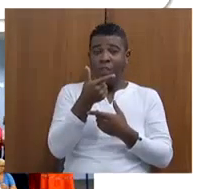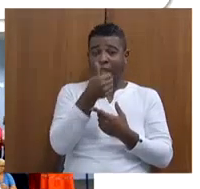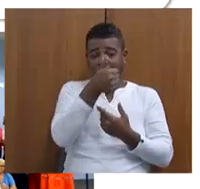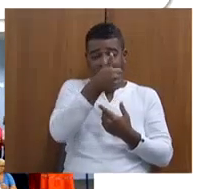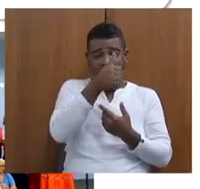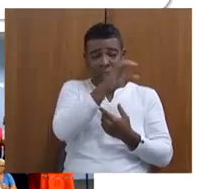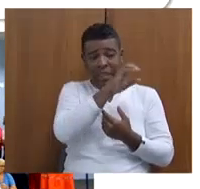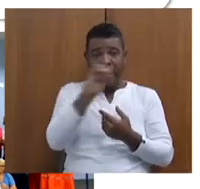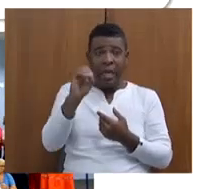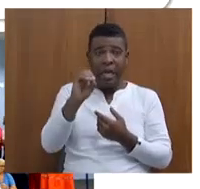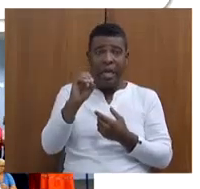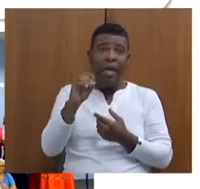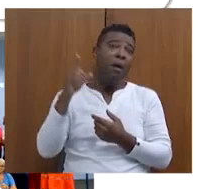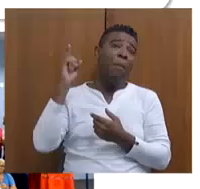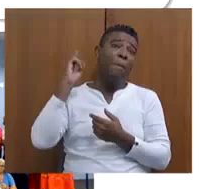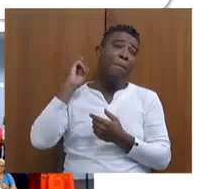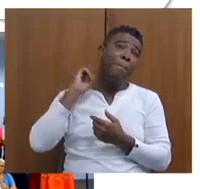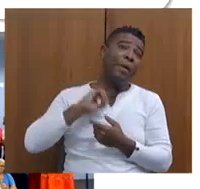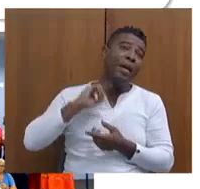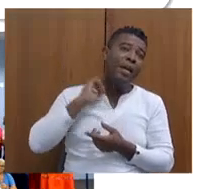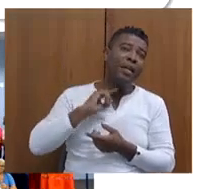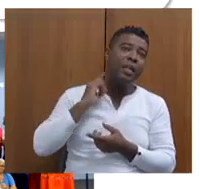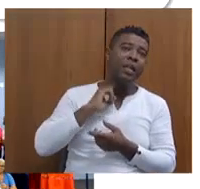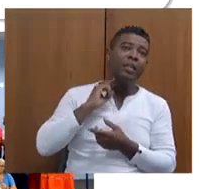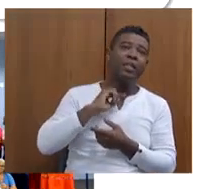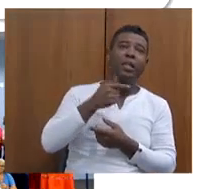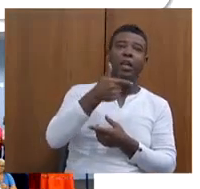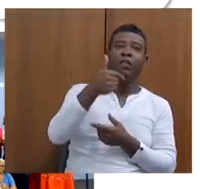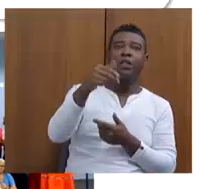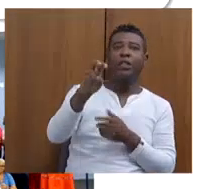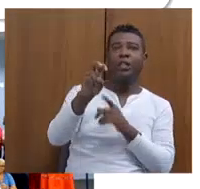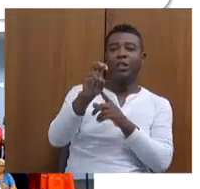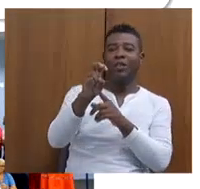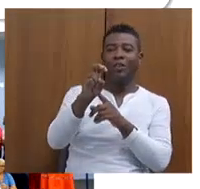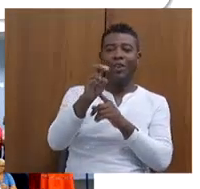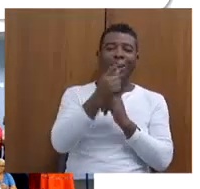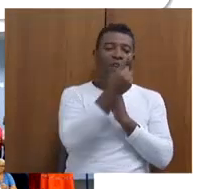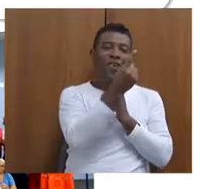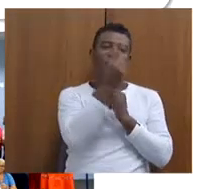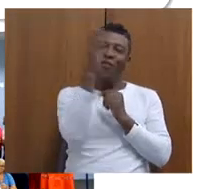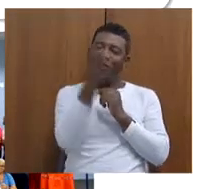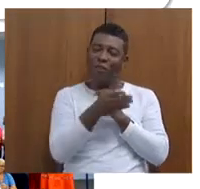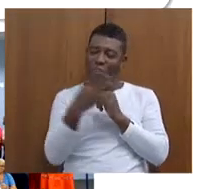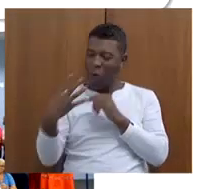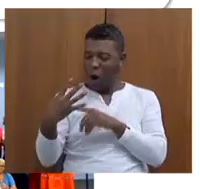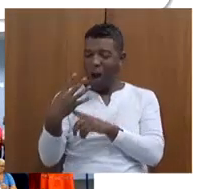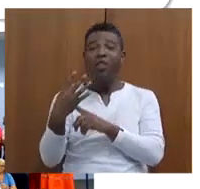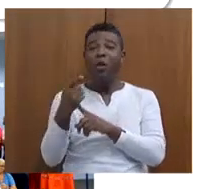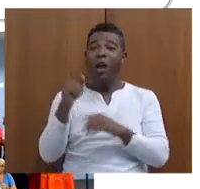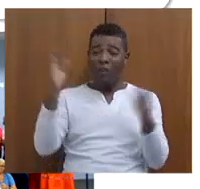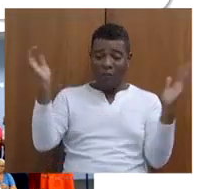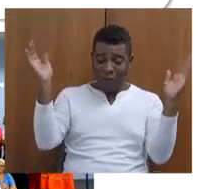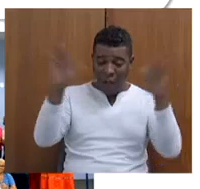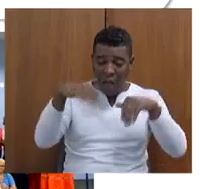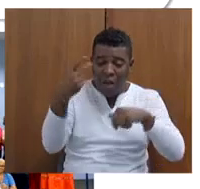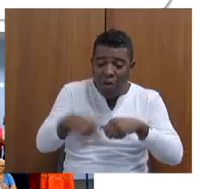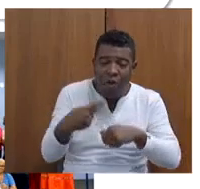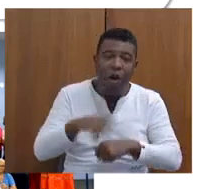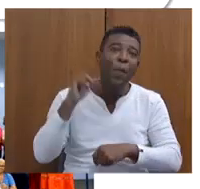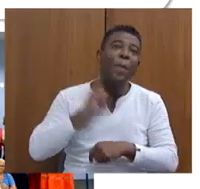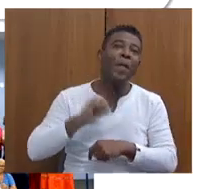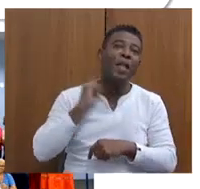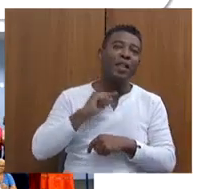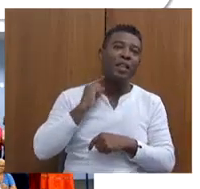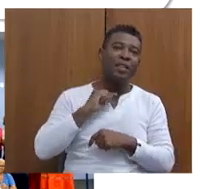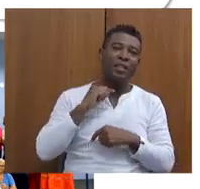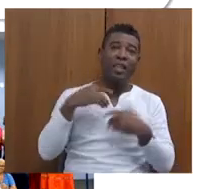ou seja um quarto das premiações do SEBRAE Nacional vieram para Minas Gerais nosso artesanato é gerador é portador